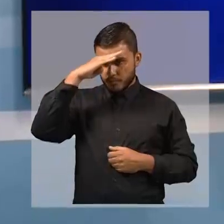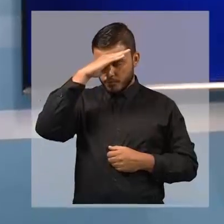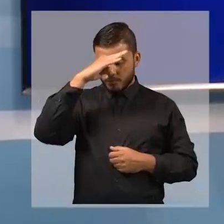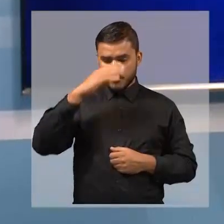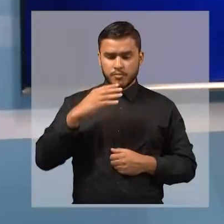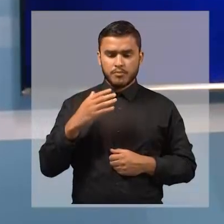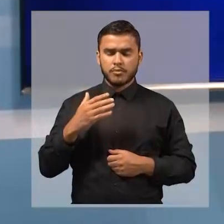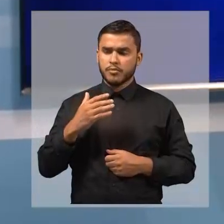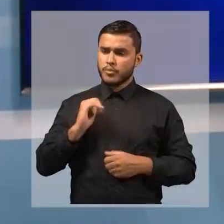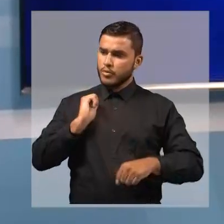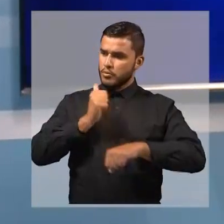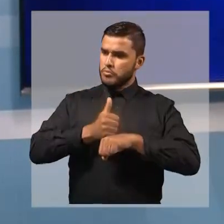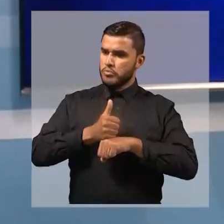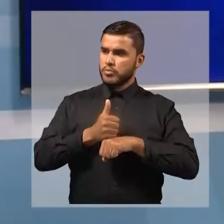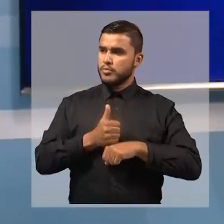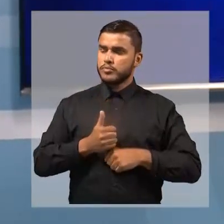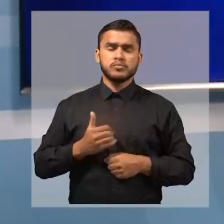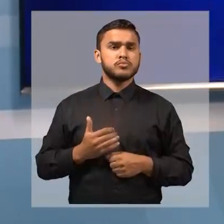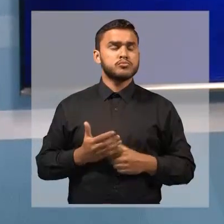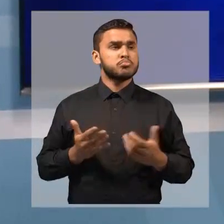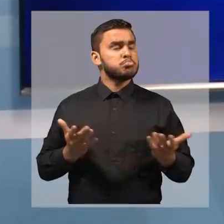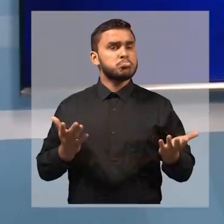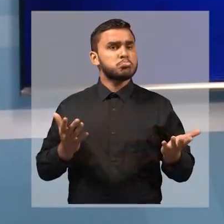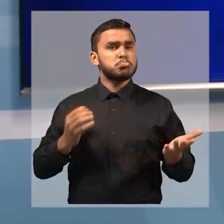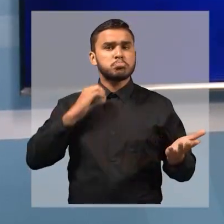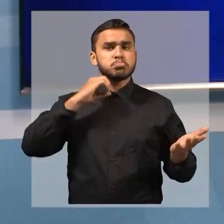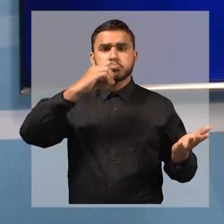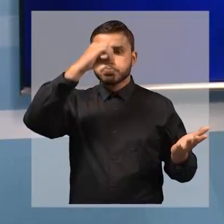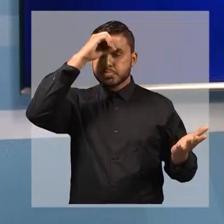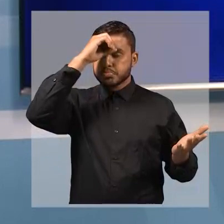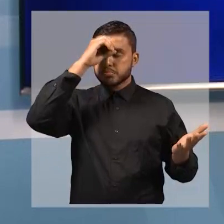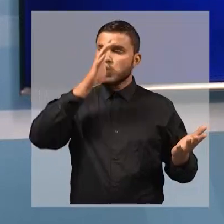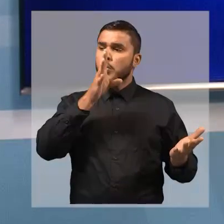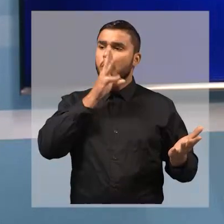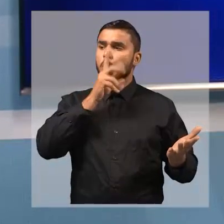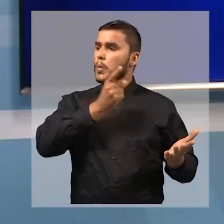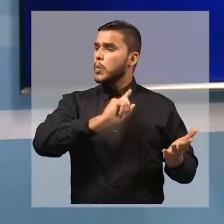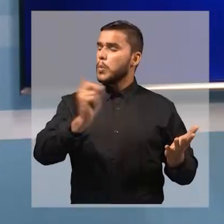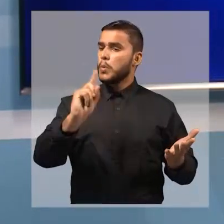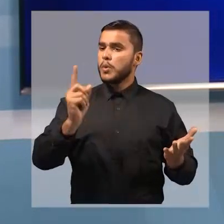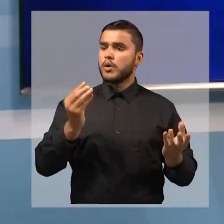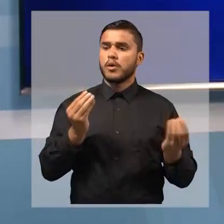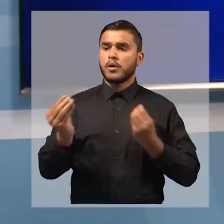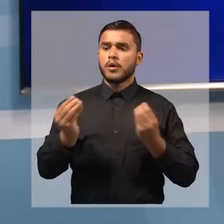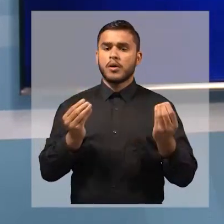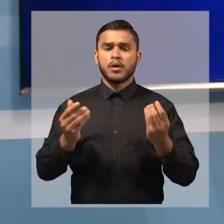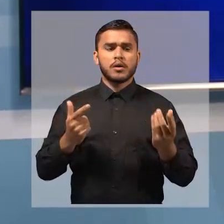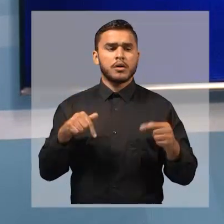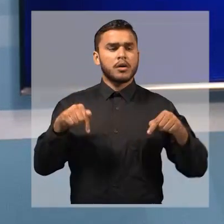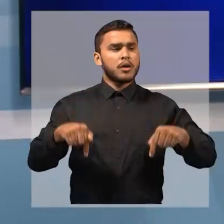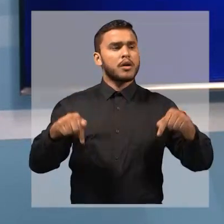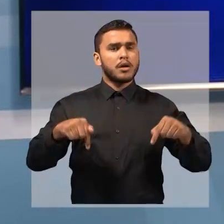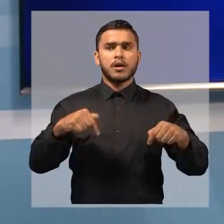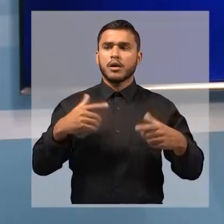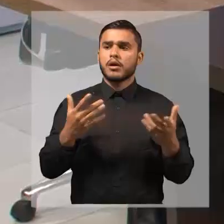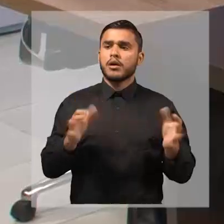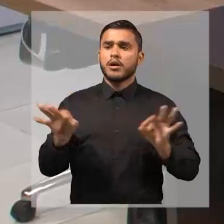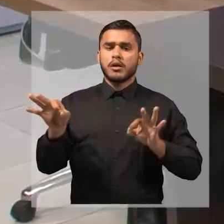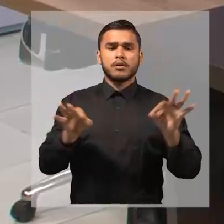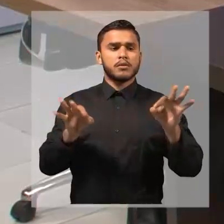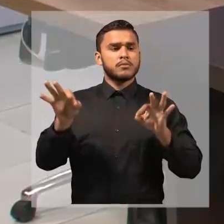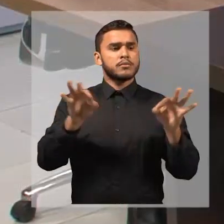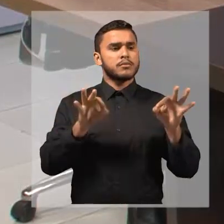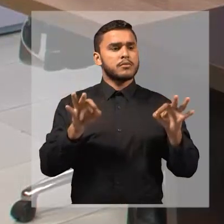o presidente ele não tem noção, ele não conhece, ele não compreende a